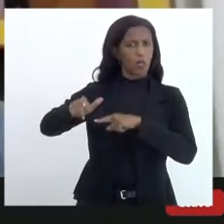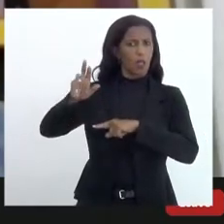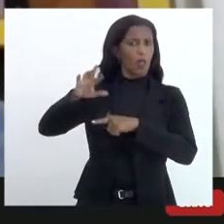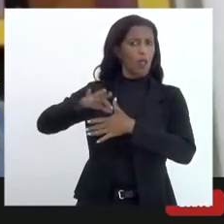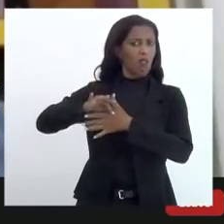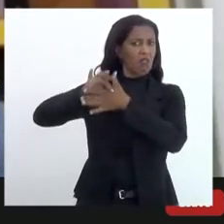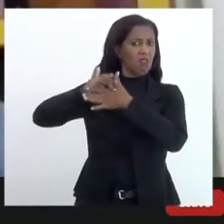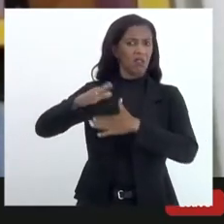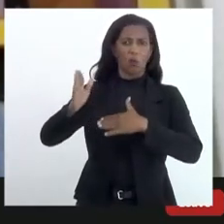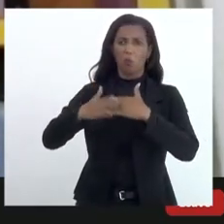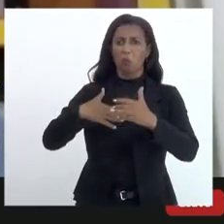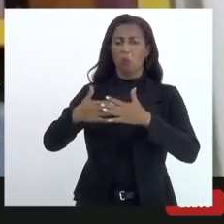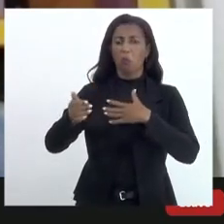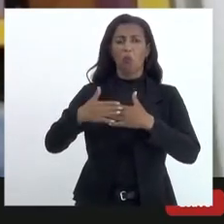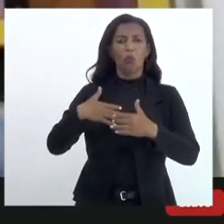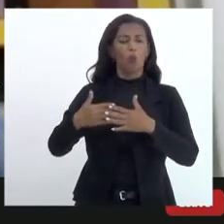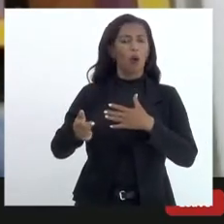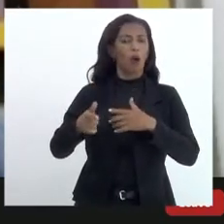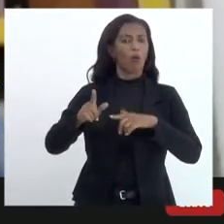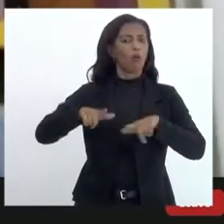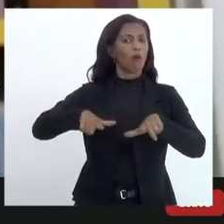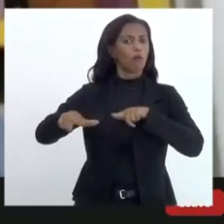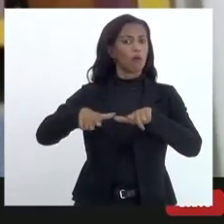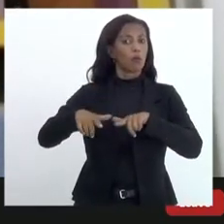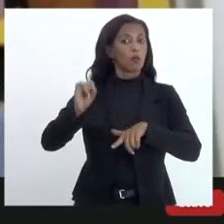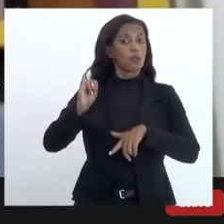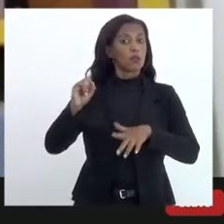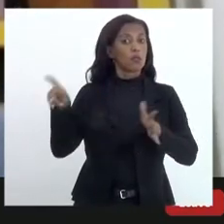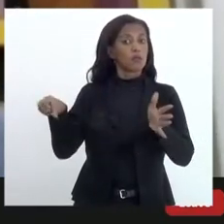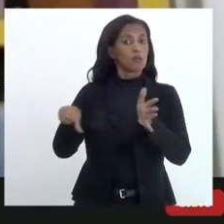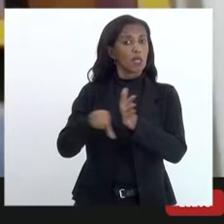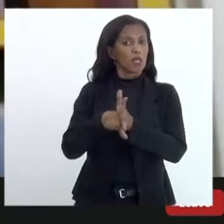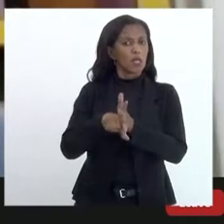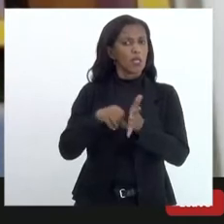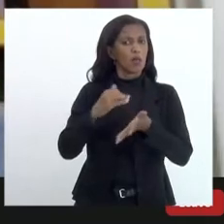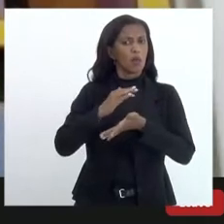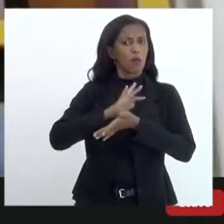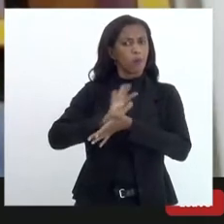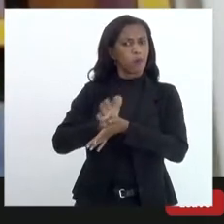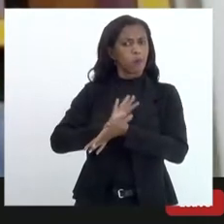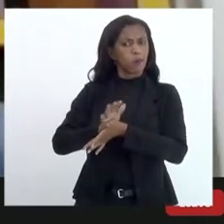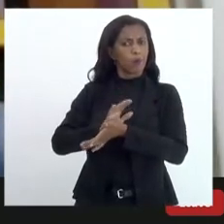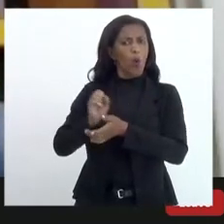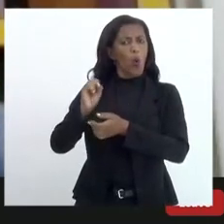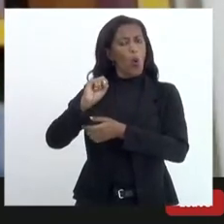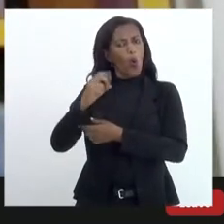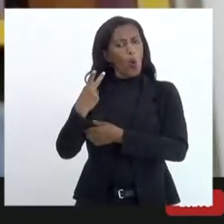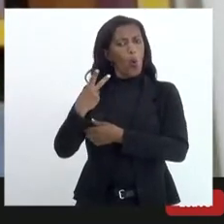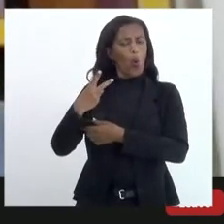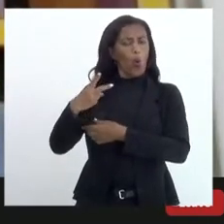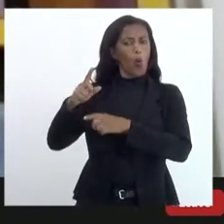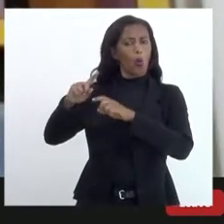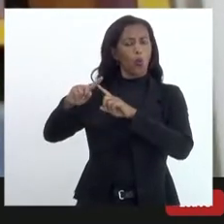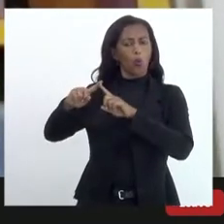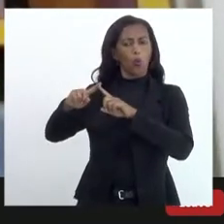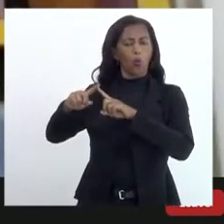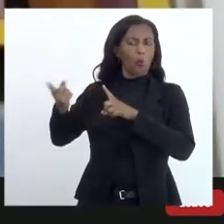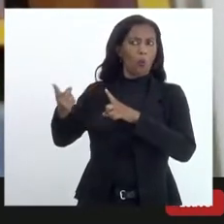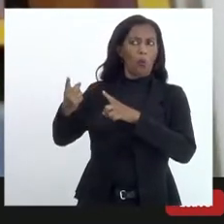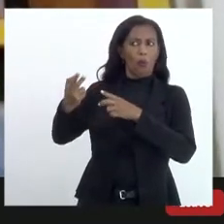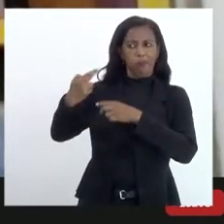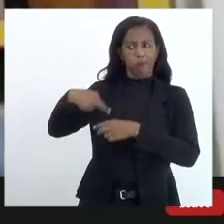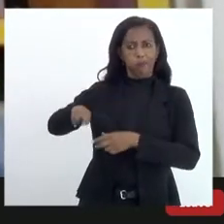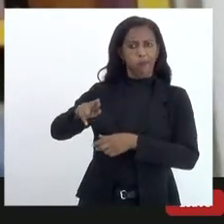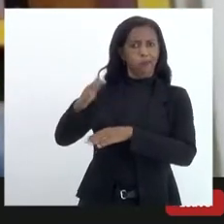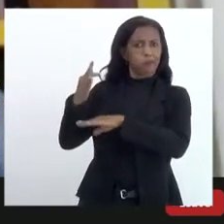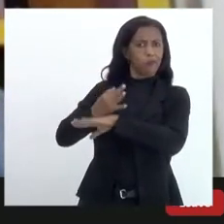for o funcionário público, aquele que, ao cometer um crime de intolerância, ou de racismo, ou de xenofobia, deveria ser um agravante. Porque o